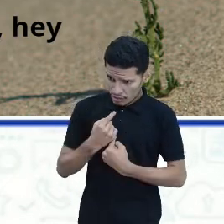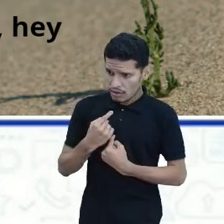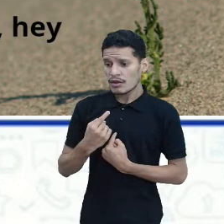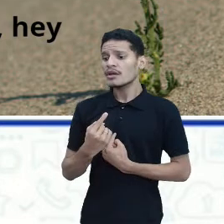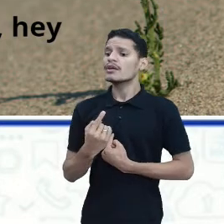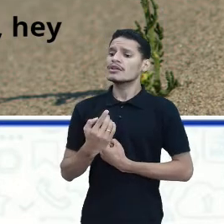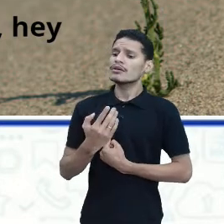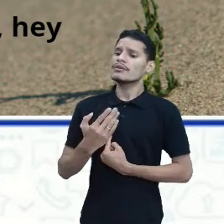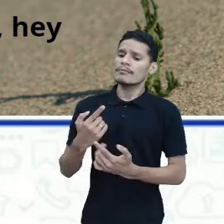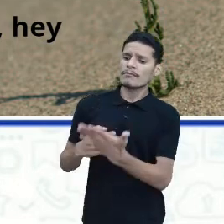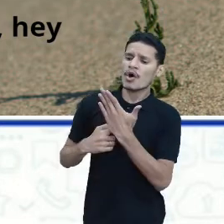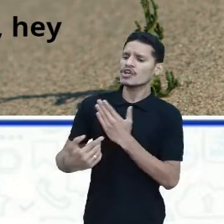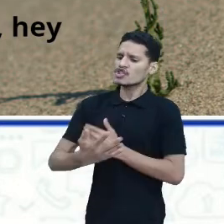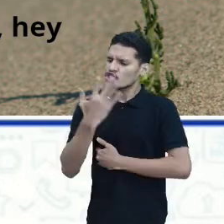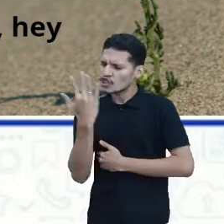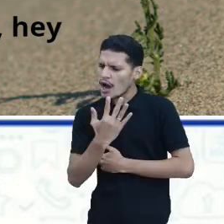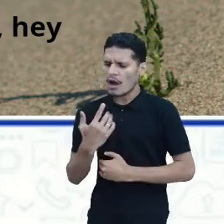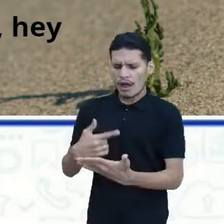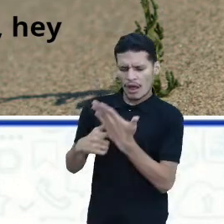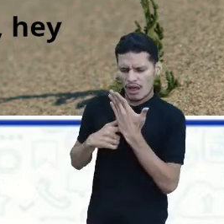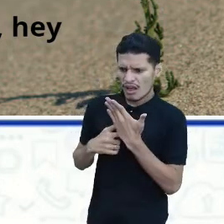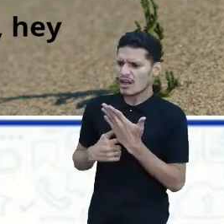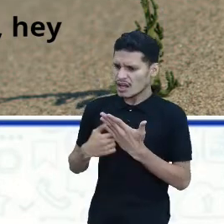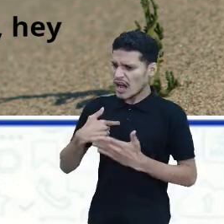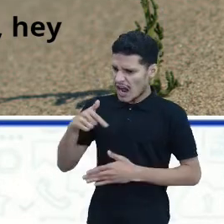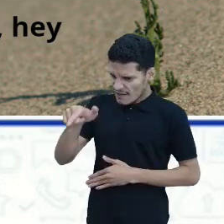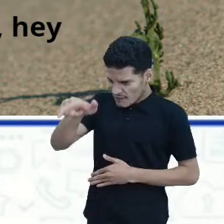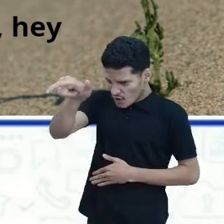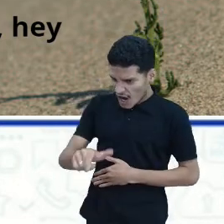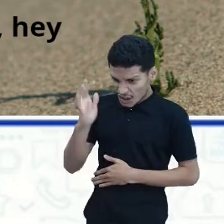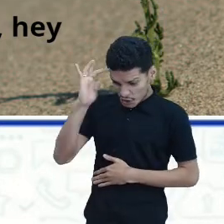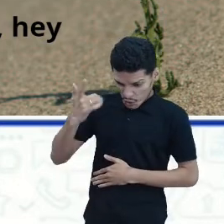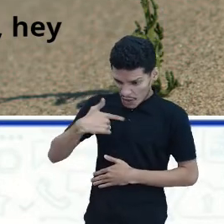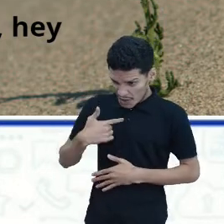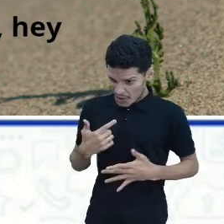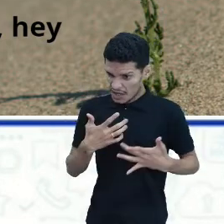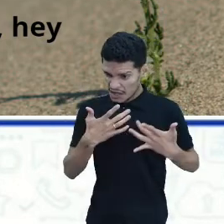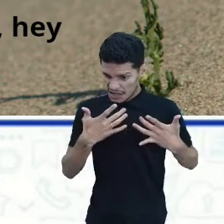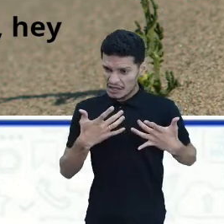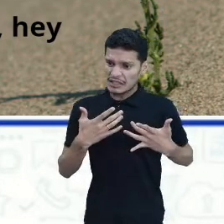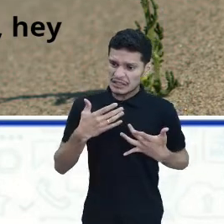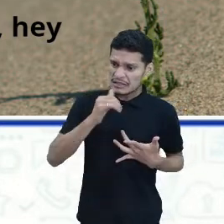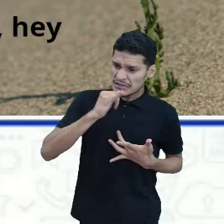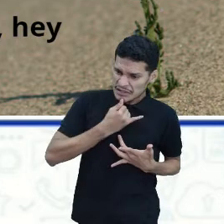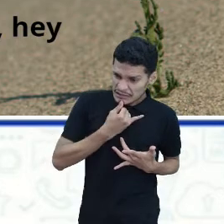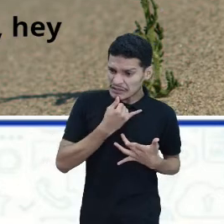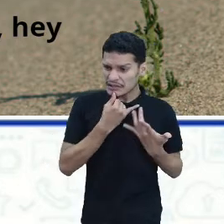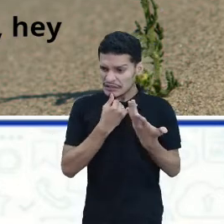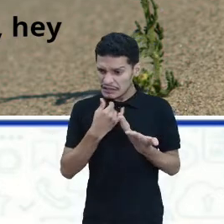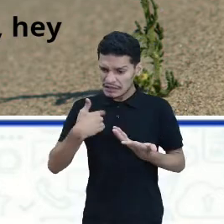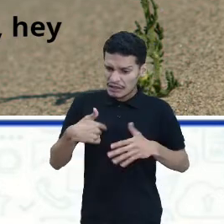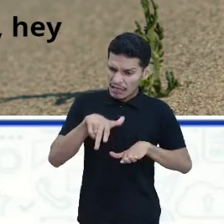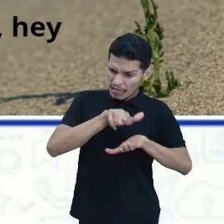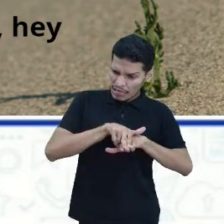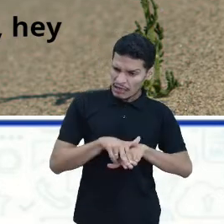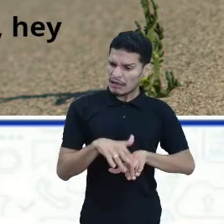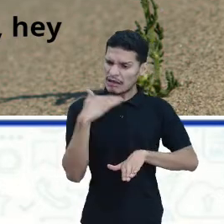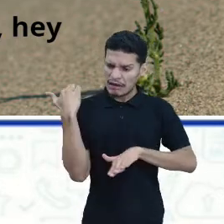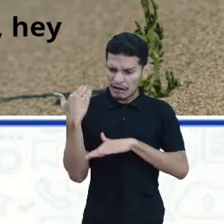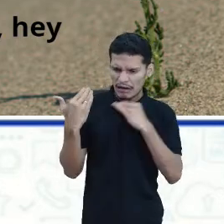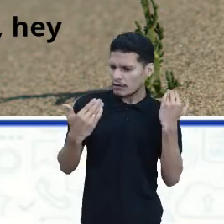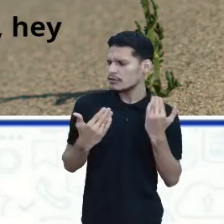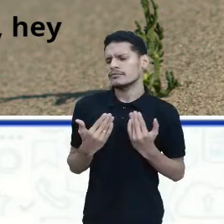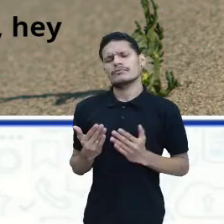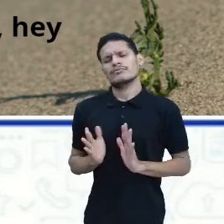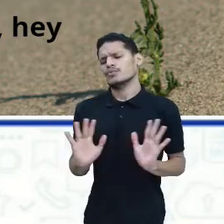adeus? You think I'd crumble? Você achou que eu ia estar arrasado? You think I'd lay down and die? Você achou que eu ia deitar e morrer?